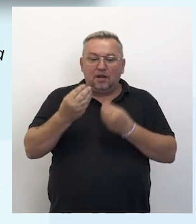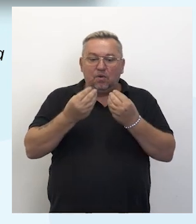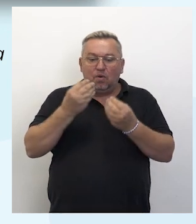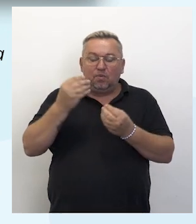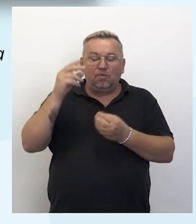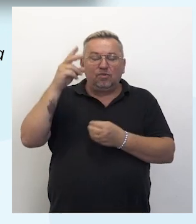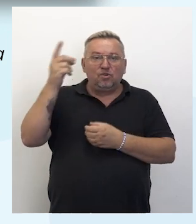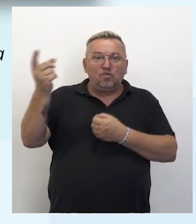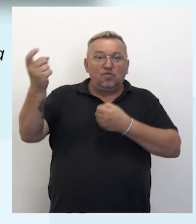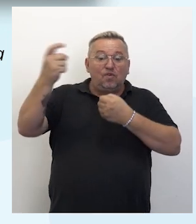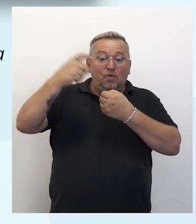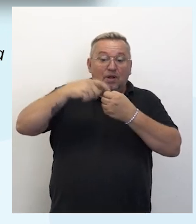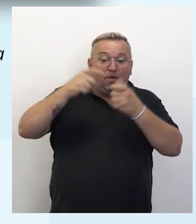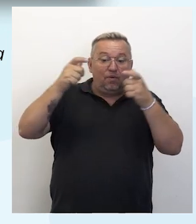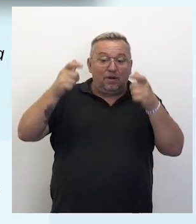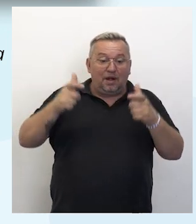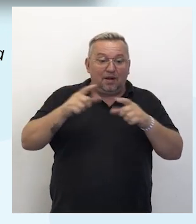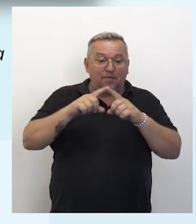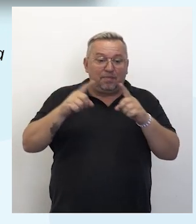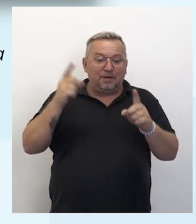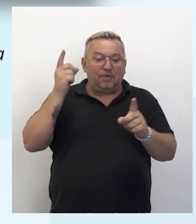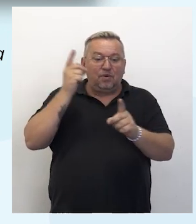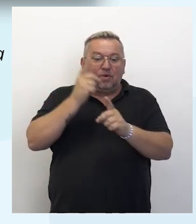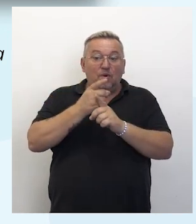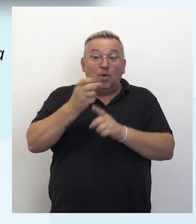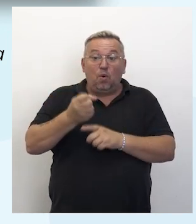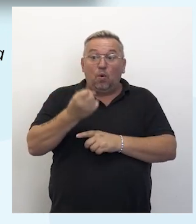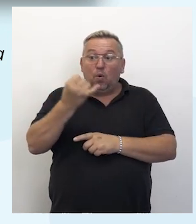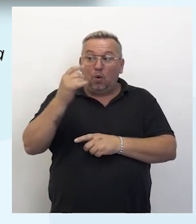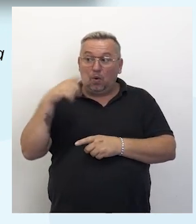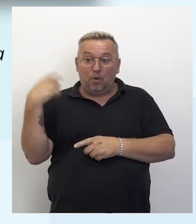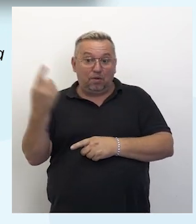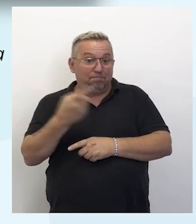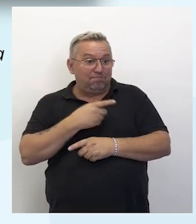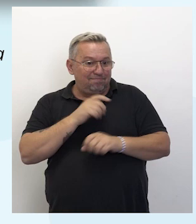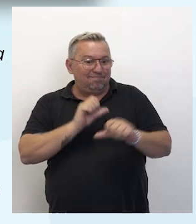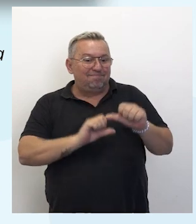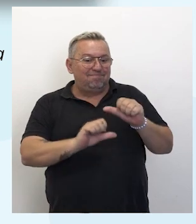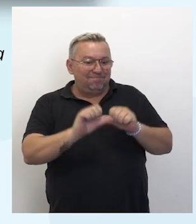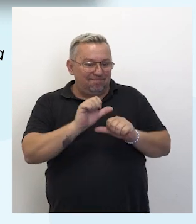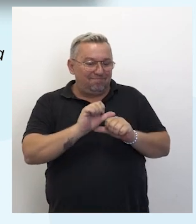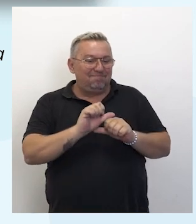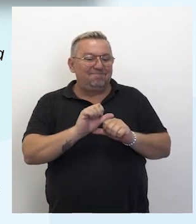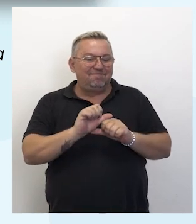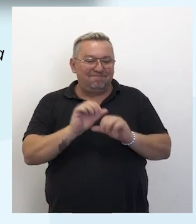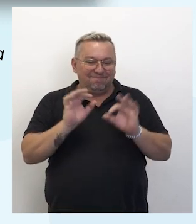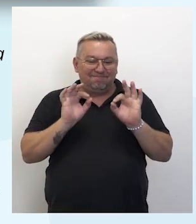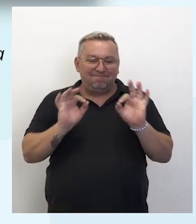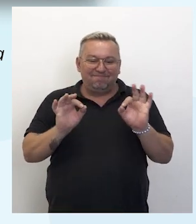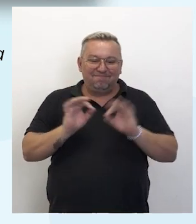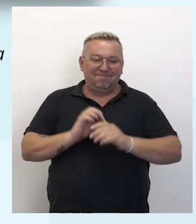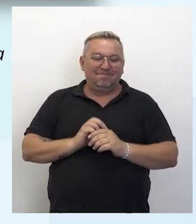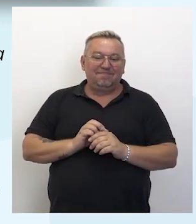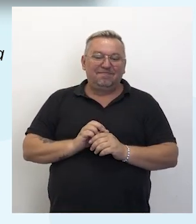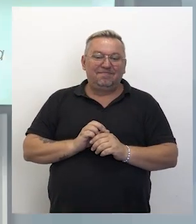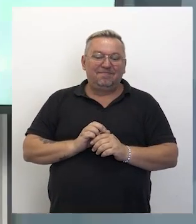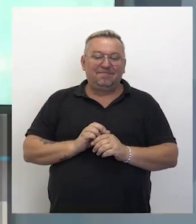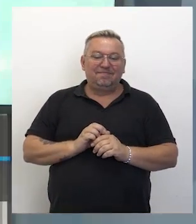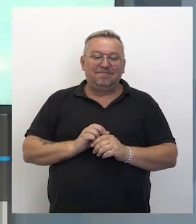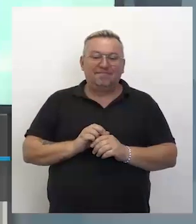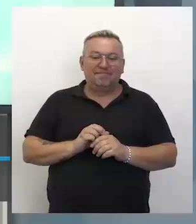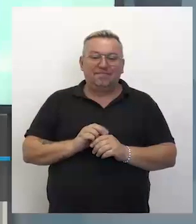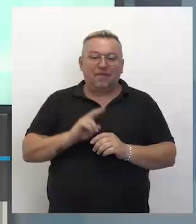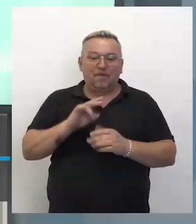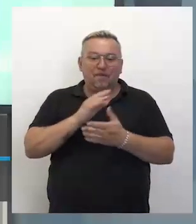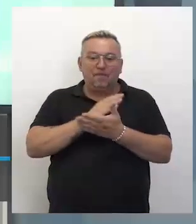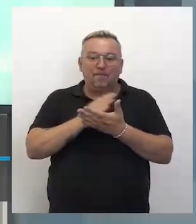um lugar que está igual para descobrir o quanto a gente mudou. Muito profundo, muito lindo, não é? E vamos